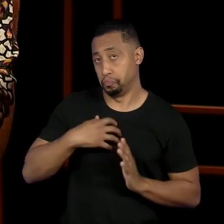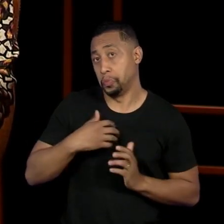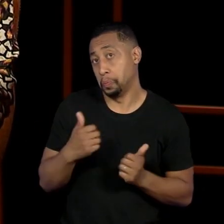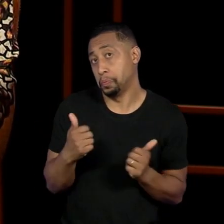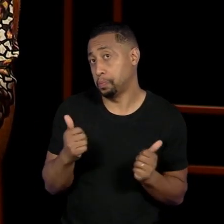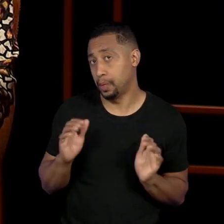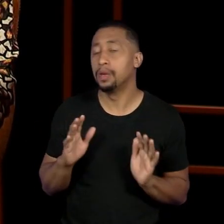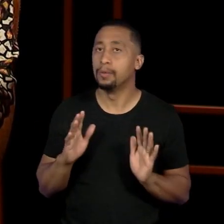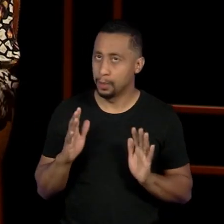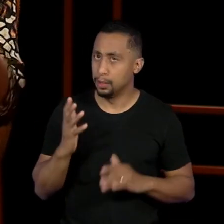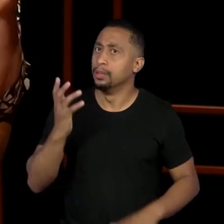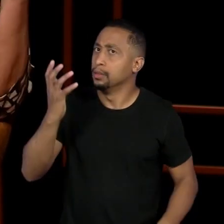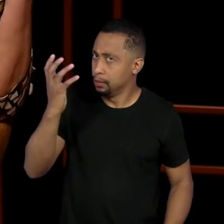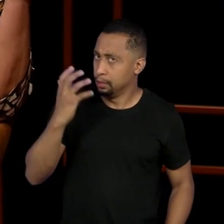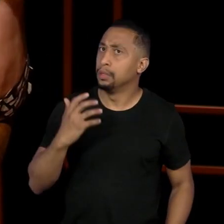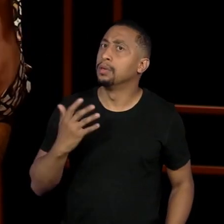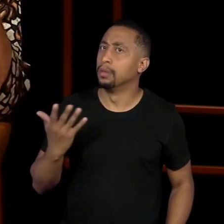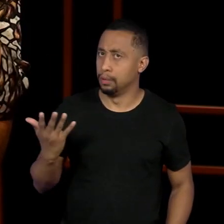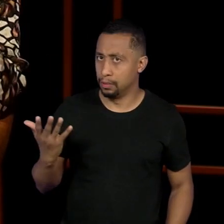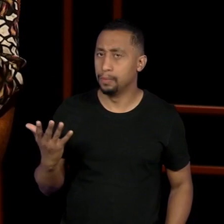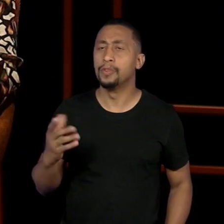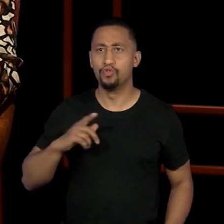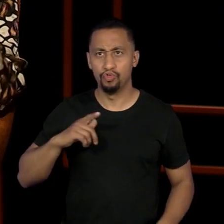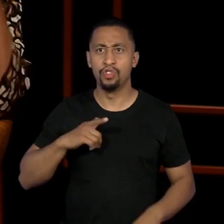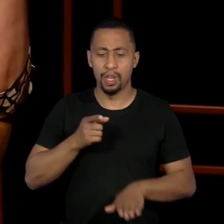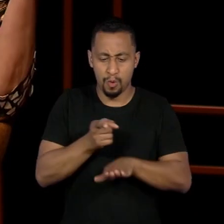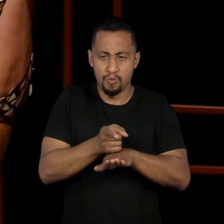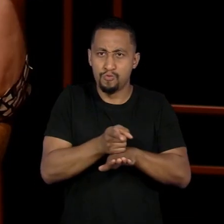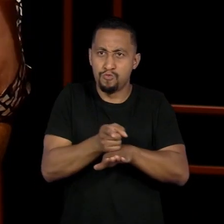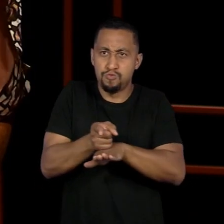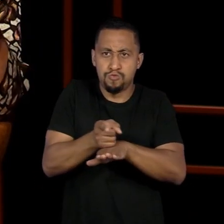era sério ver os tanques todos,